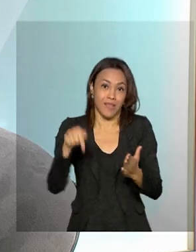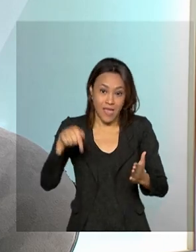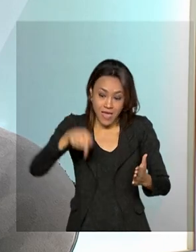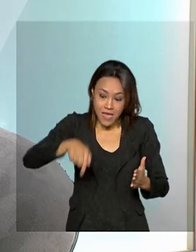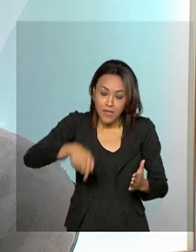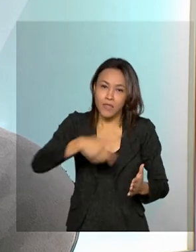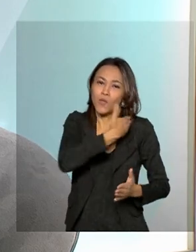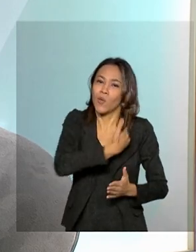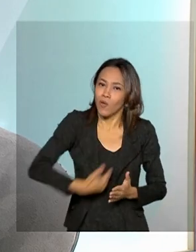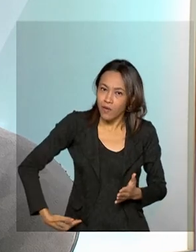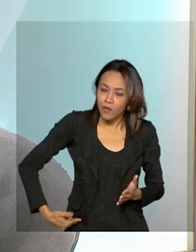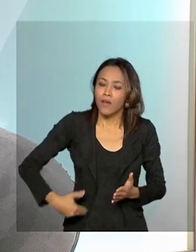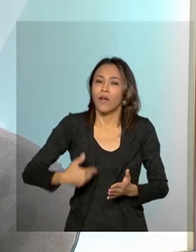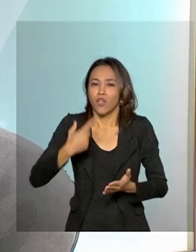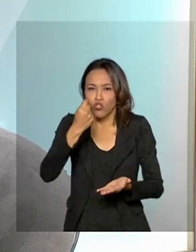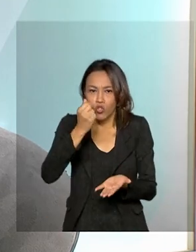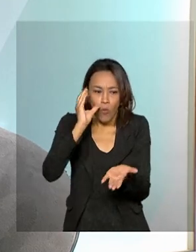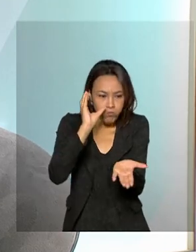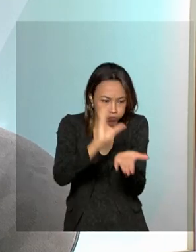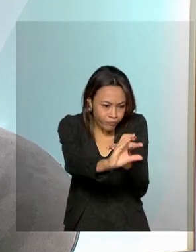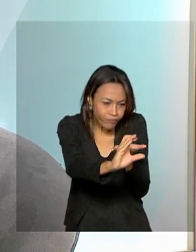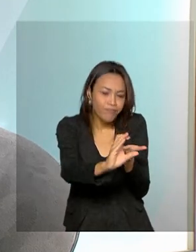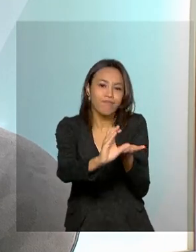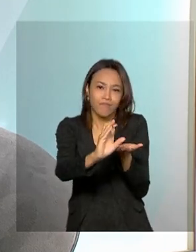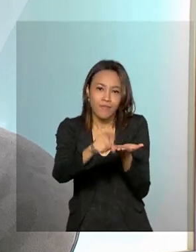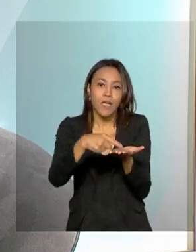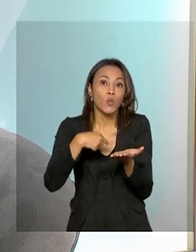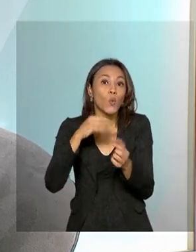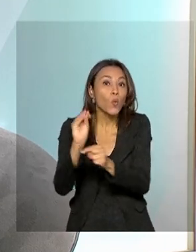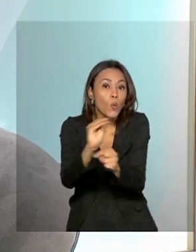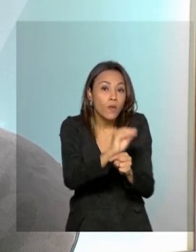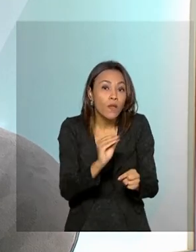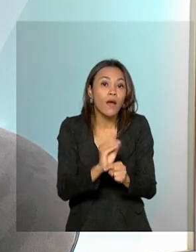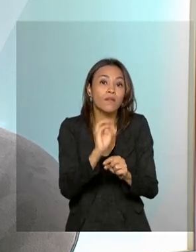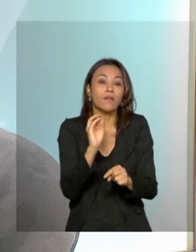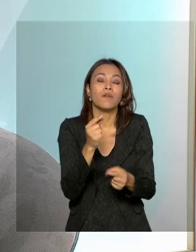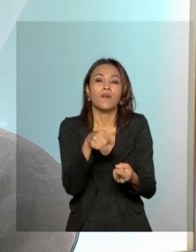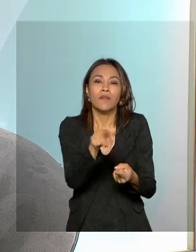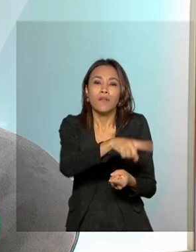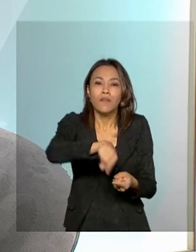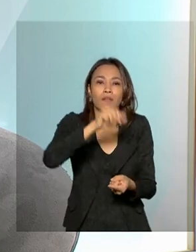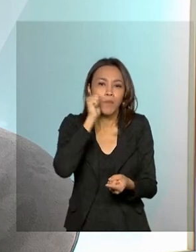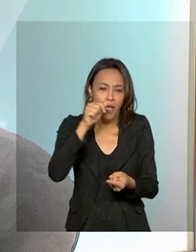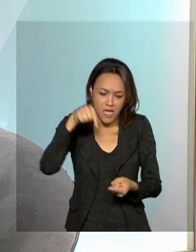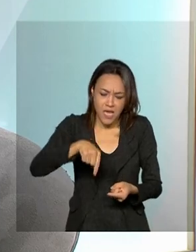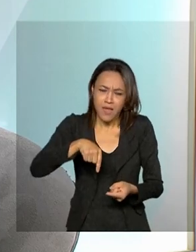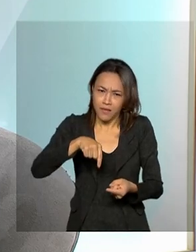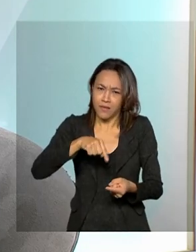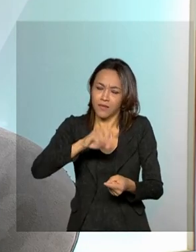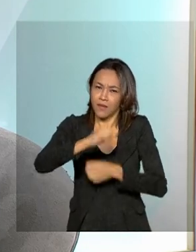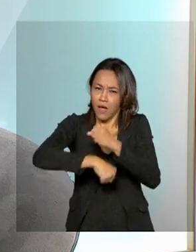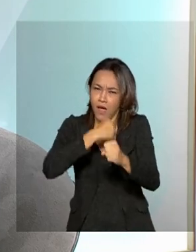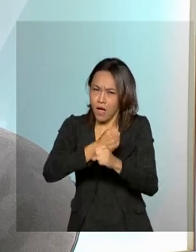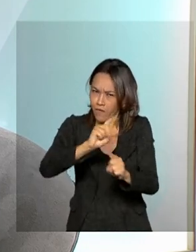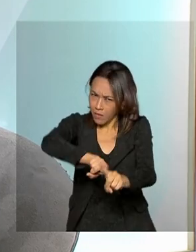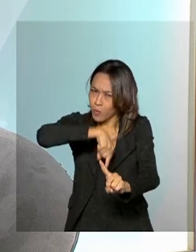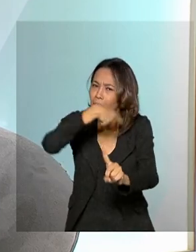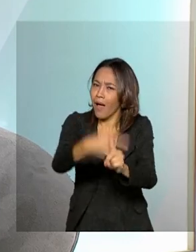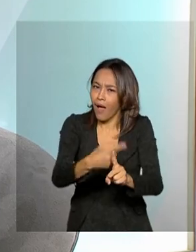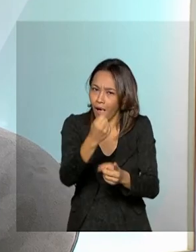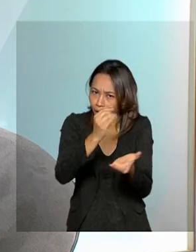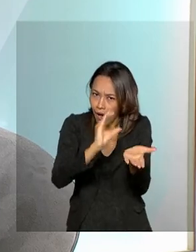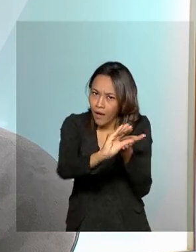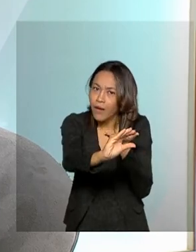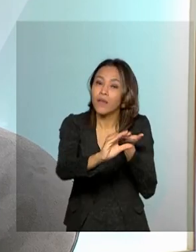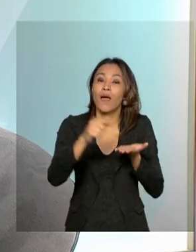governo investiu no cuidado e na proteção da mulher. E vamos investir muito mais este ano. Então, a gente está vindo com uma nova leitura